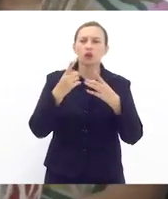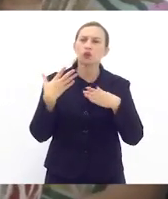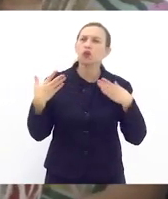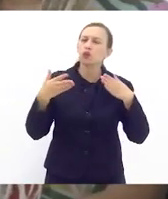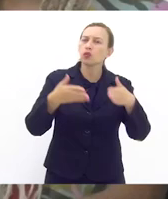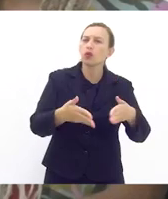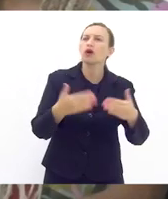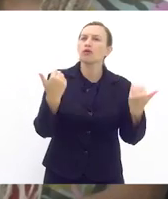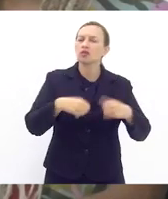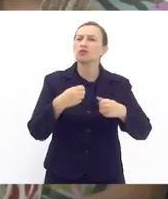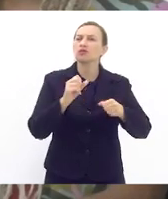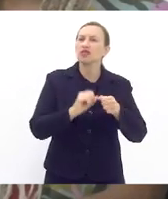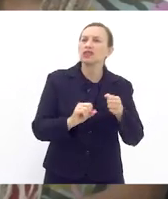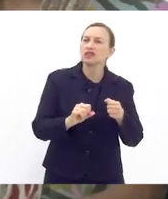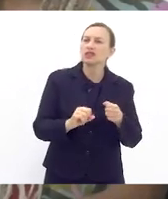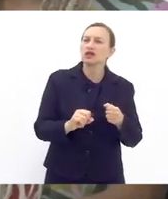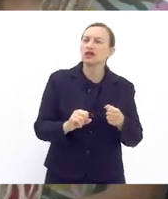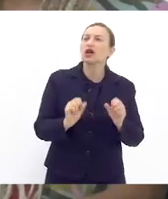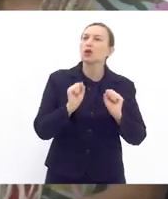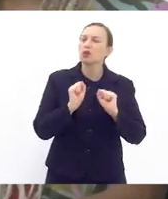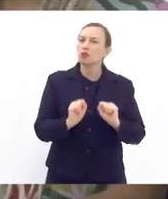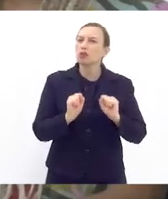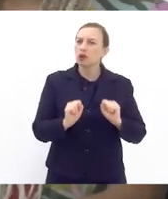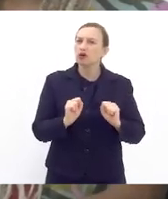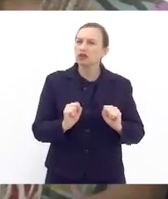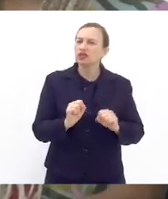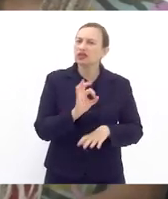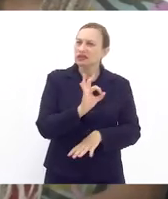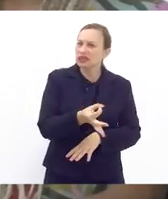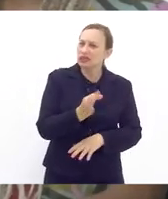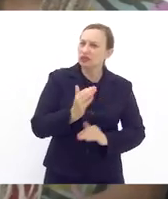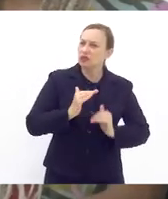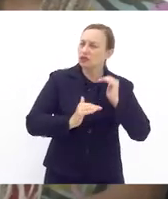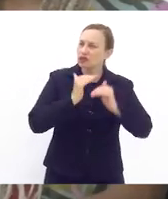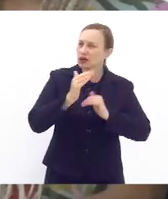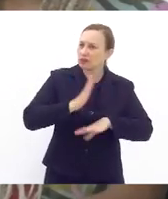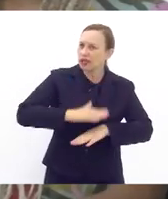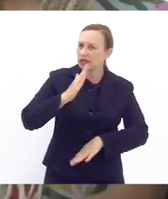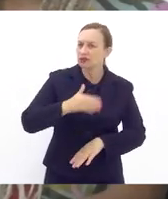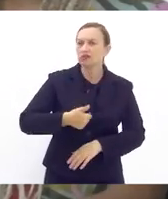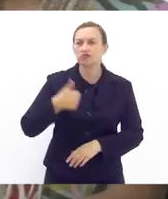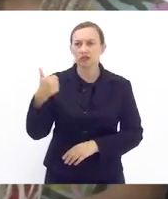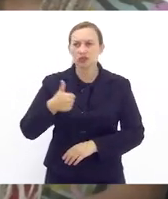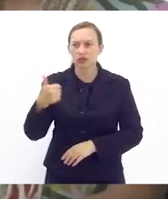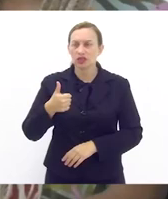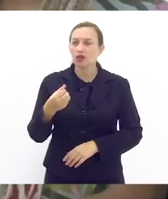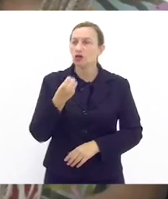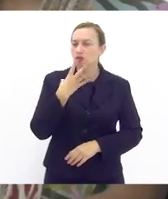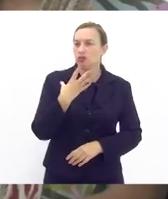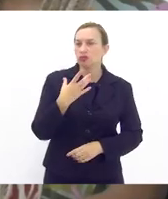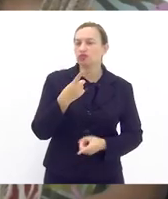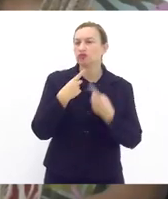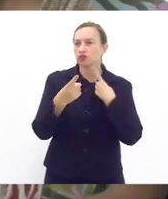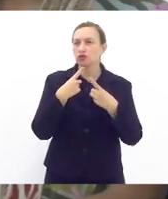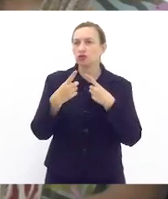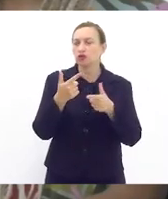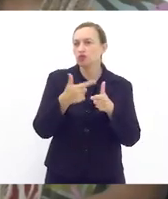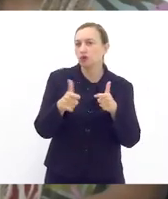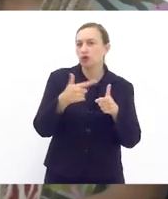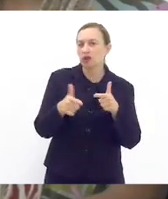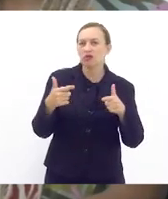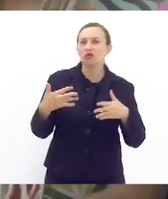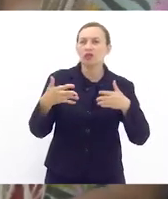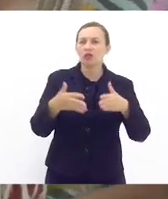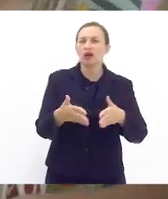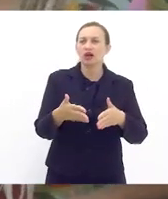que nós precisamos fazer para que a gente possa efetivamente avançar primeiro é um bom debate sobre os problemas centrais